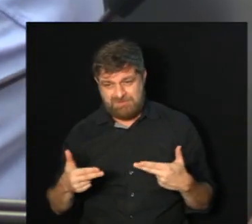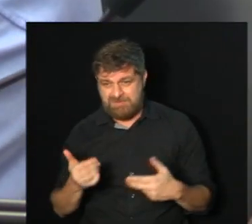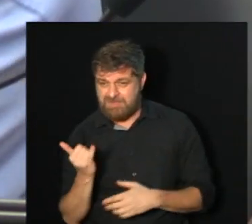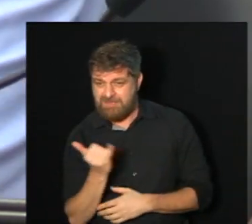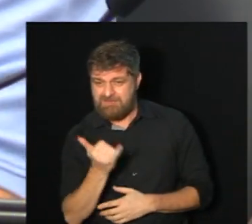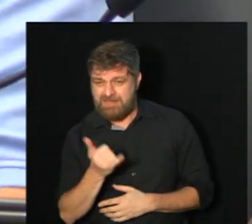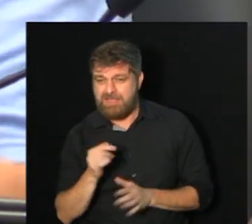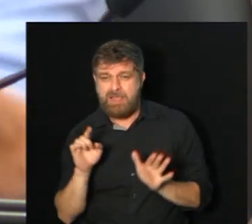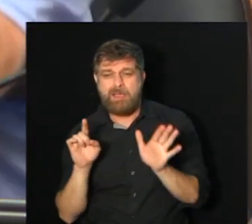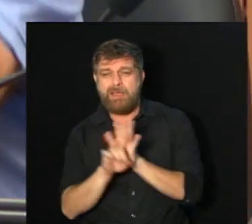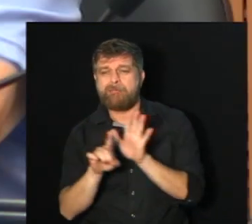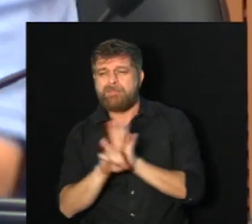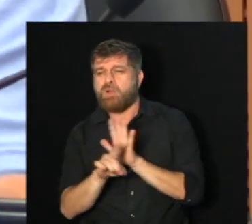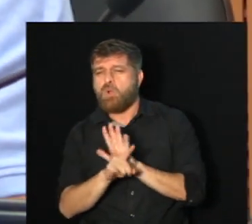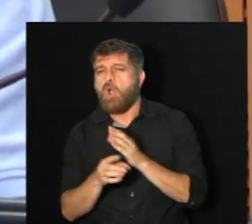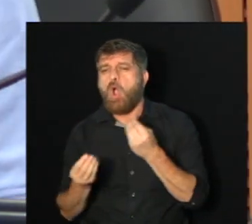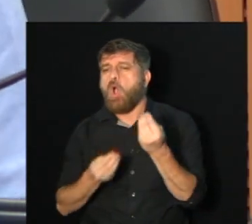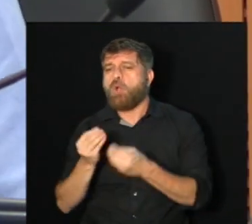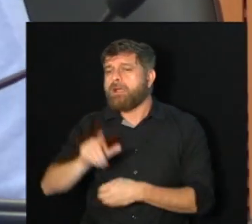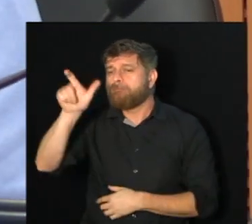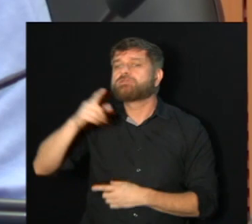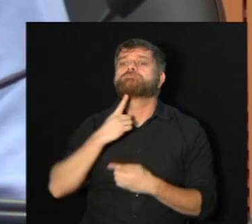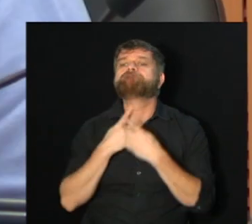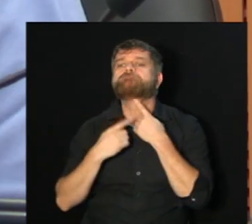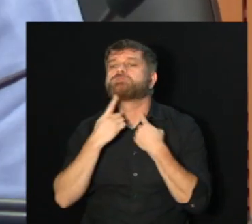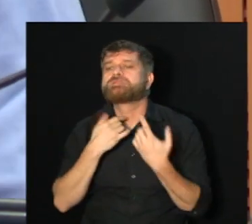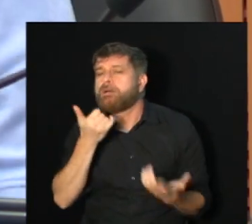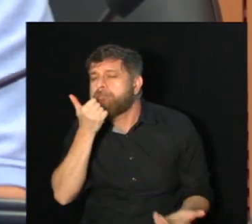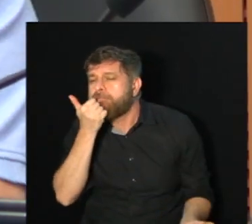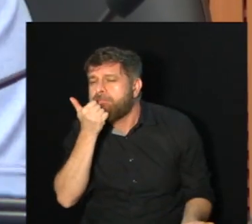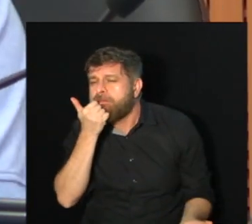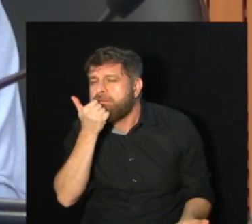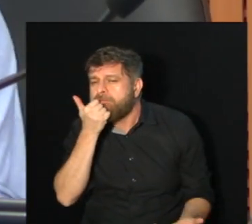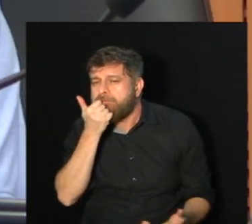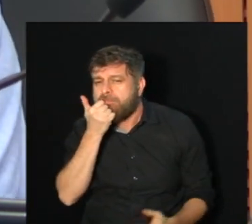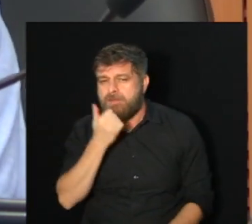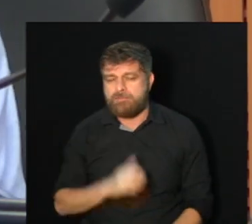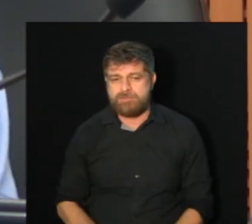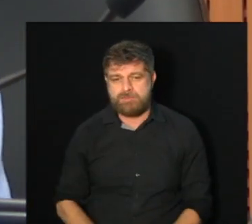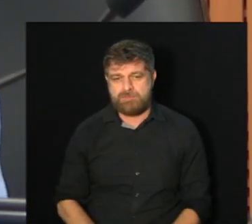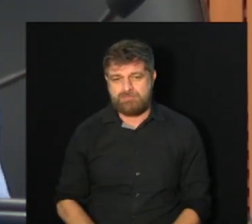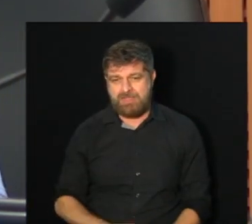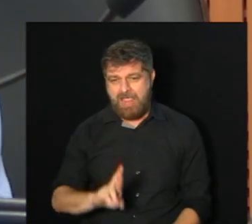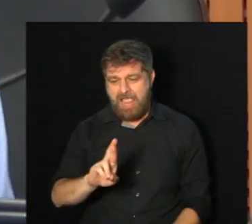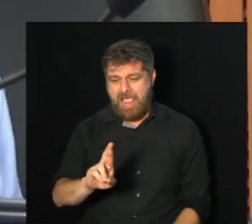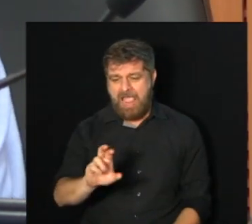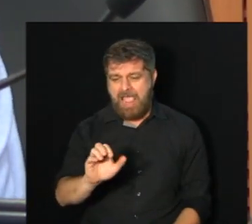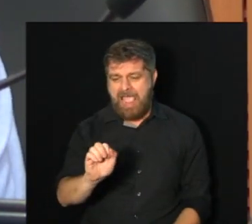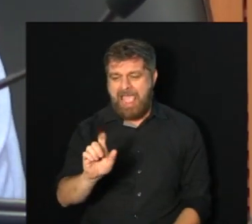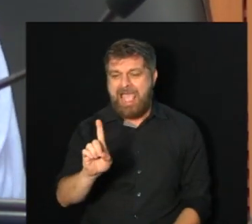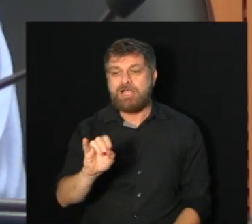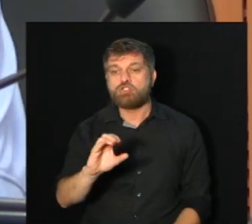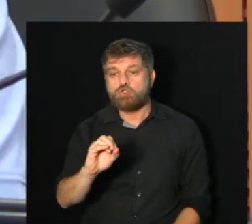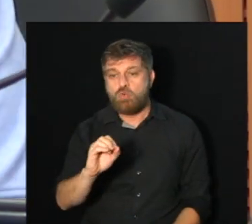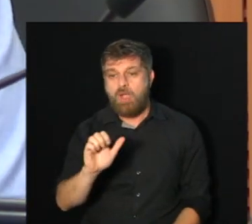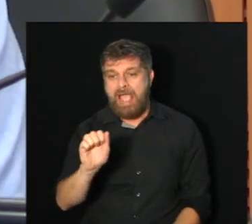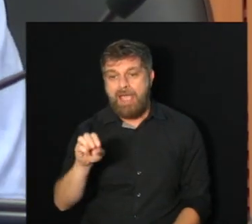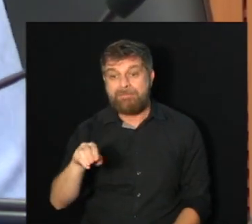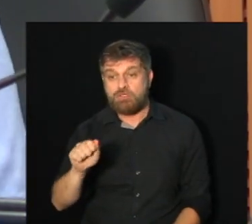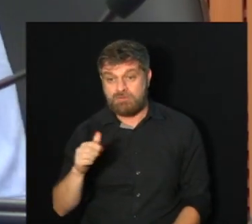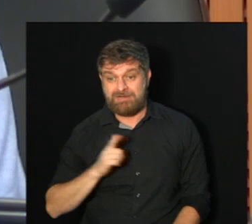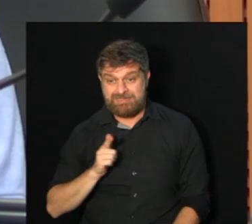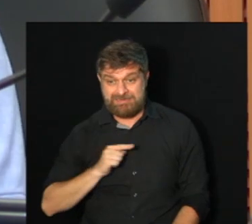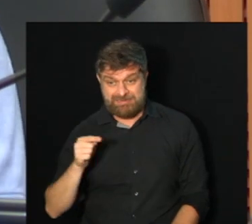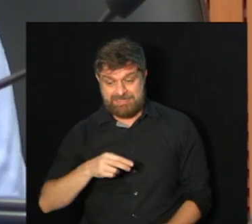alguém pergunta, tá, e como faz para ser radioamador? Então, o serviço de radioamador é regido por normas do Ministério